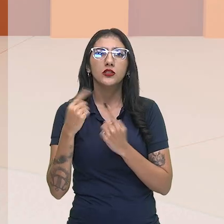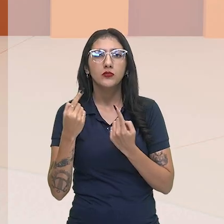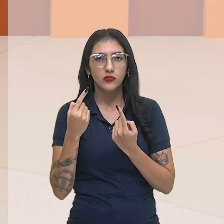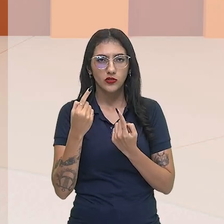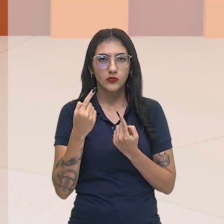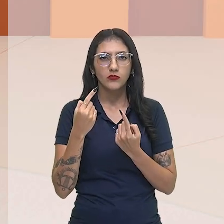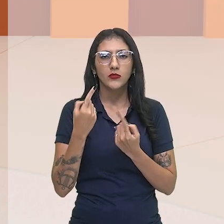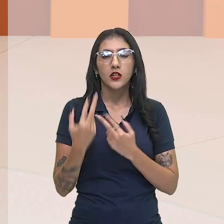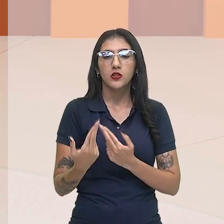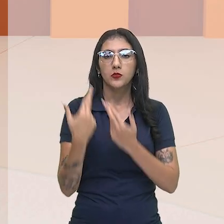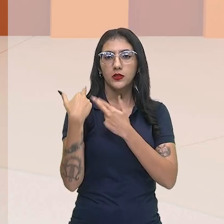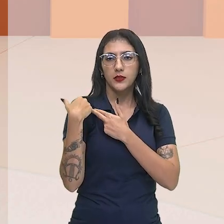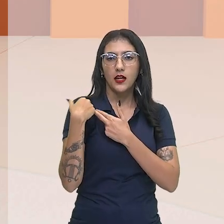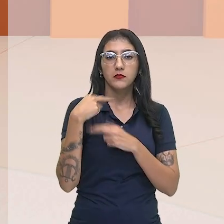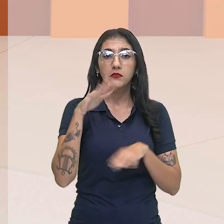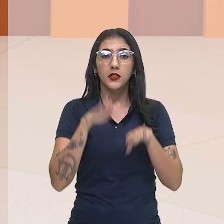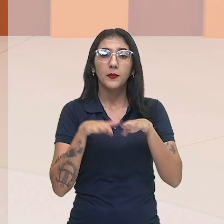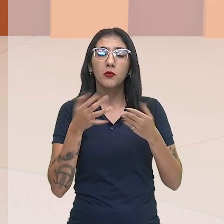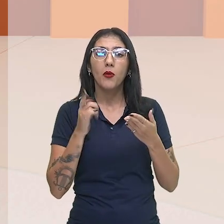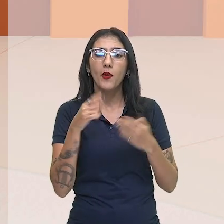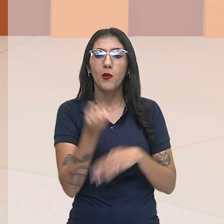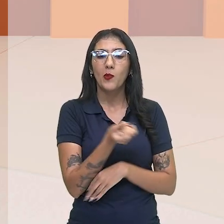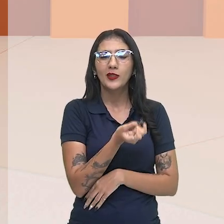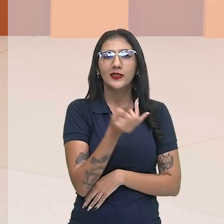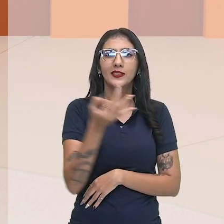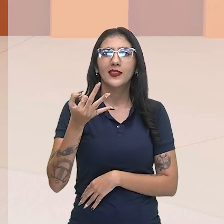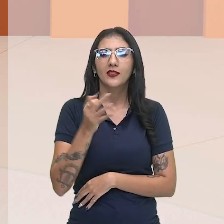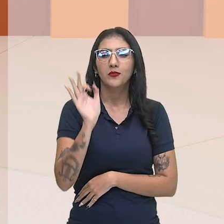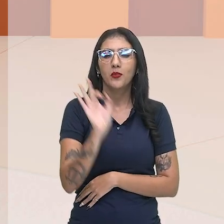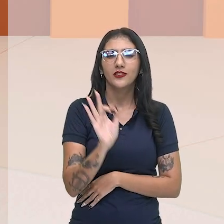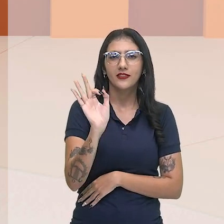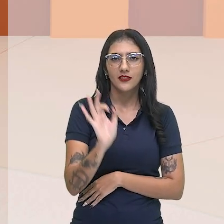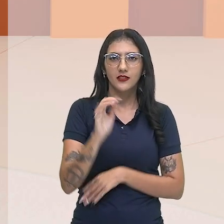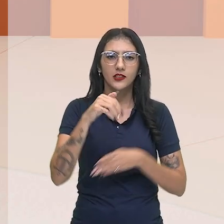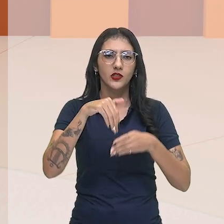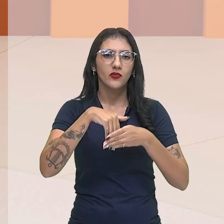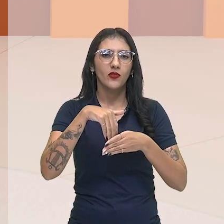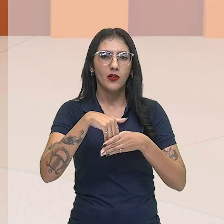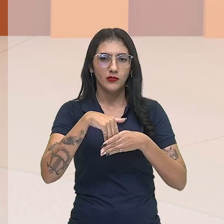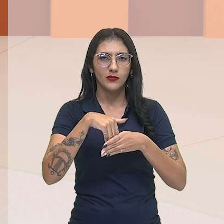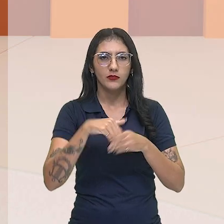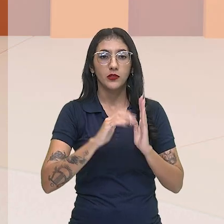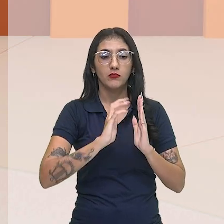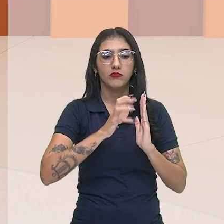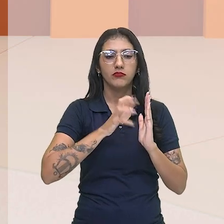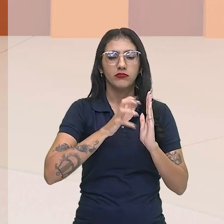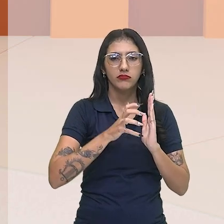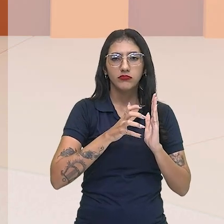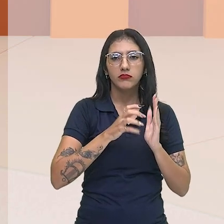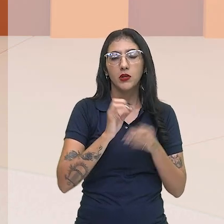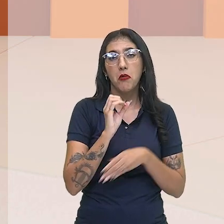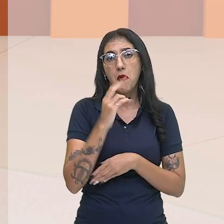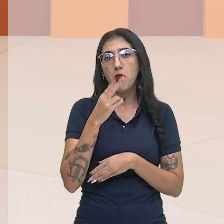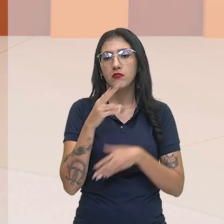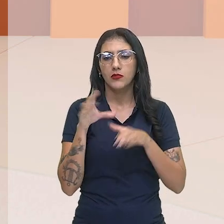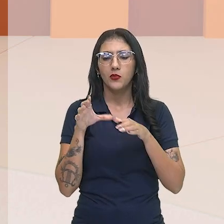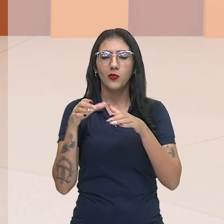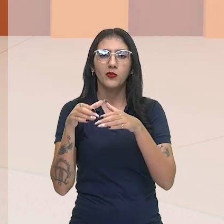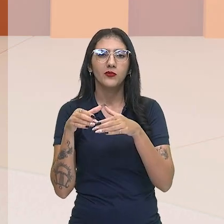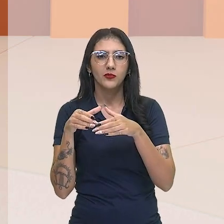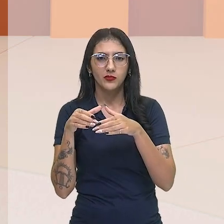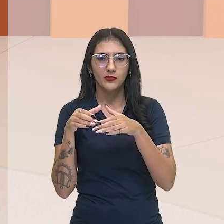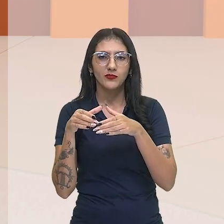lá, conforme a porcentagem de votos recebidos pelos partidos ou pelas